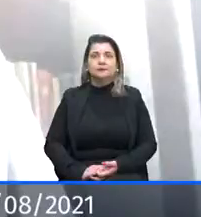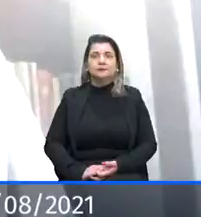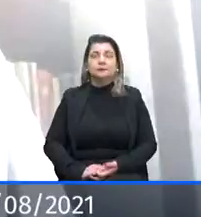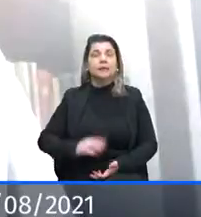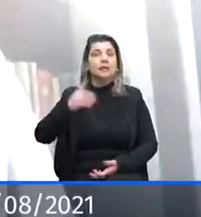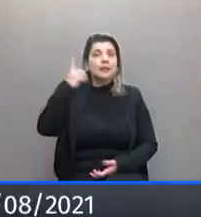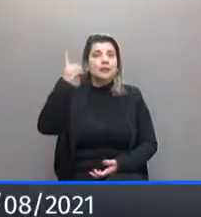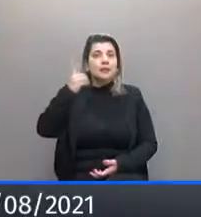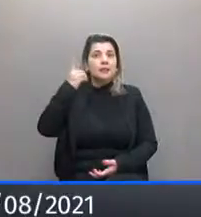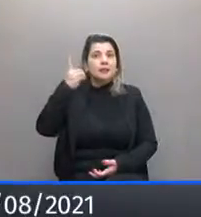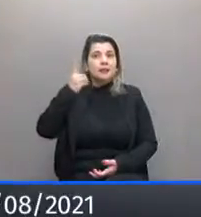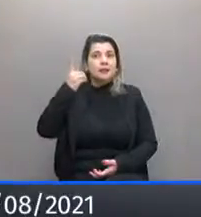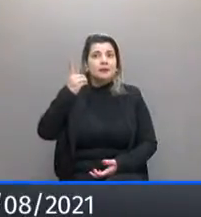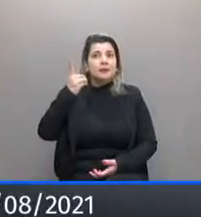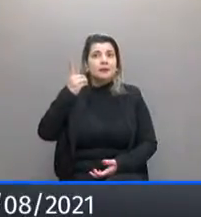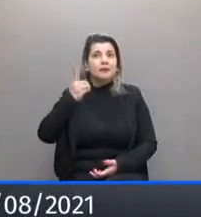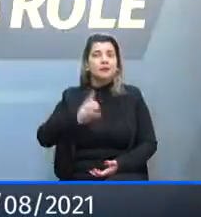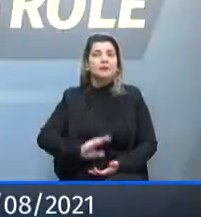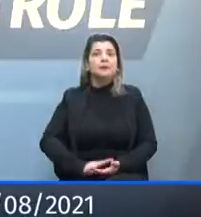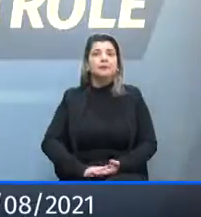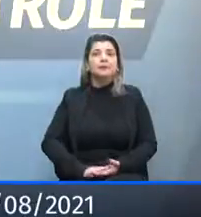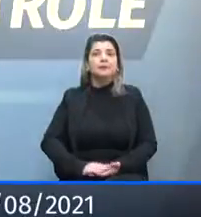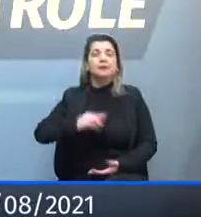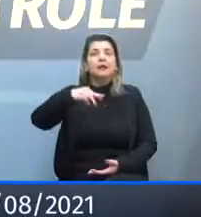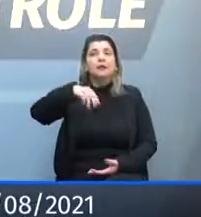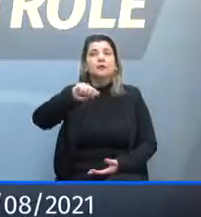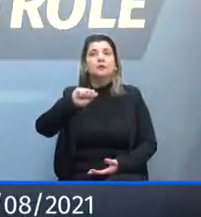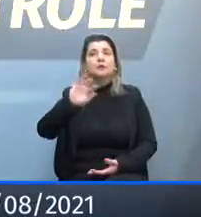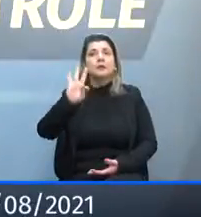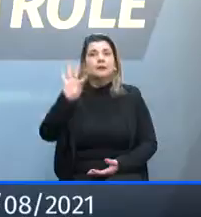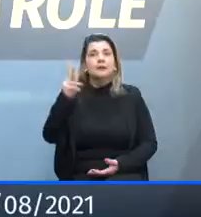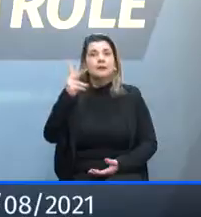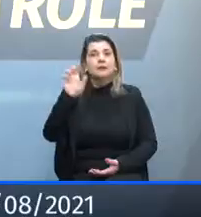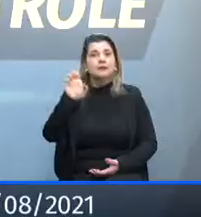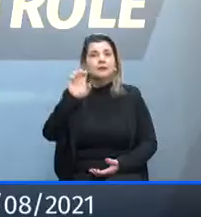Deputado, a relatoria com o deputado Matheus Vesp.